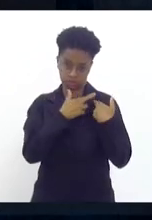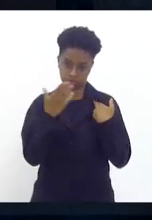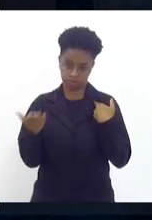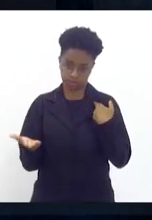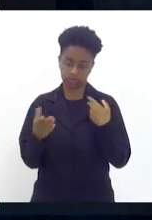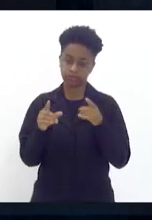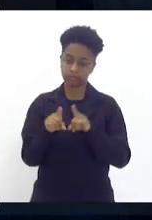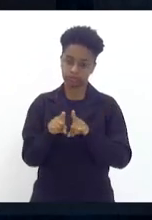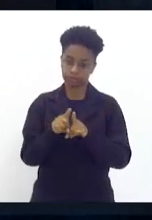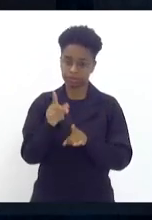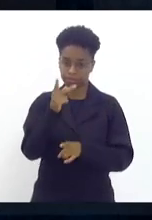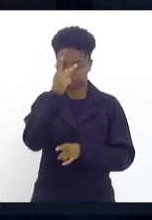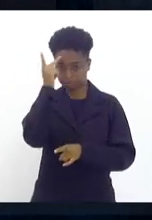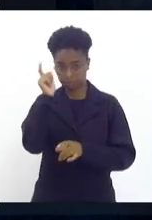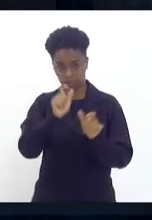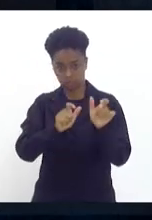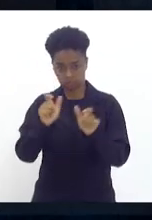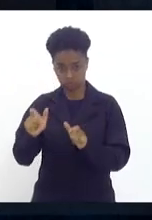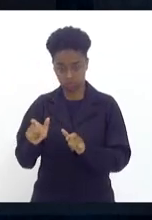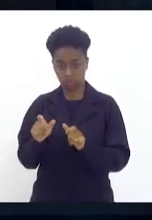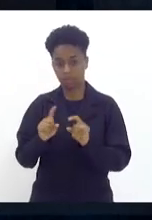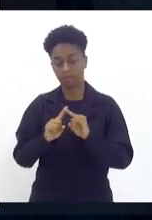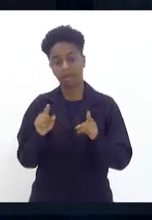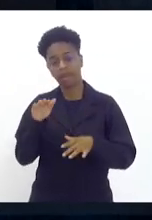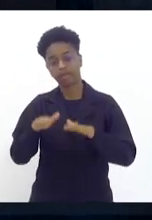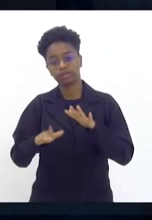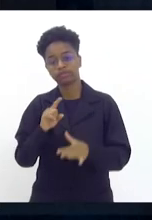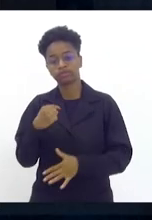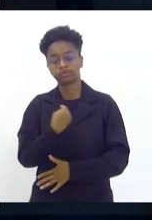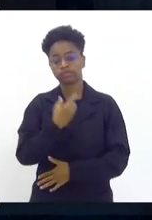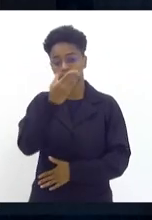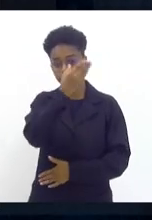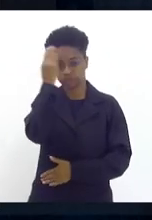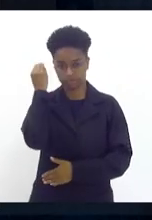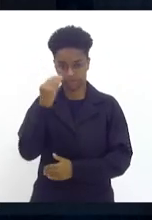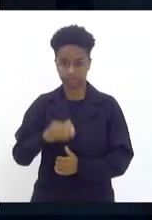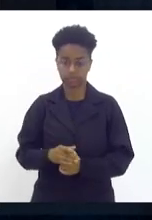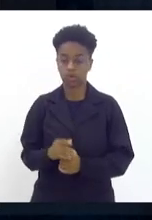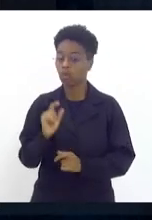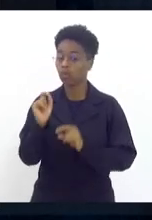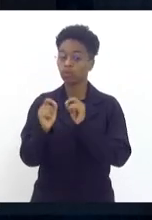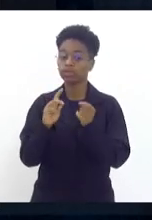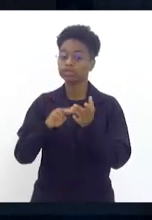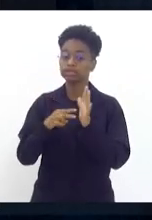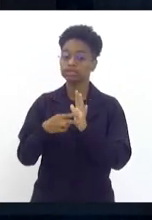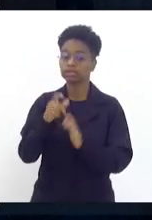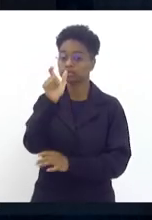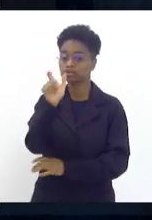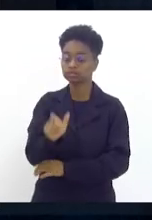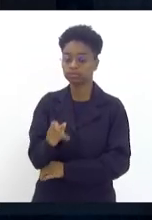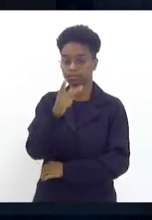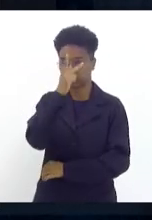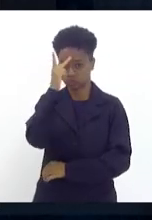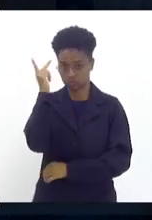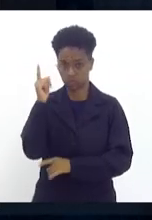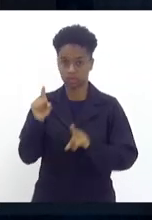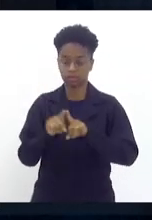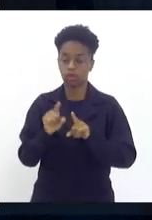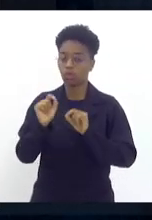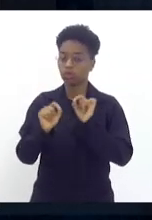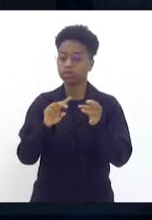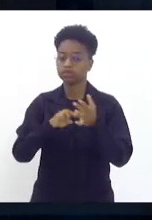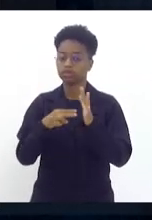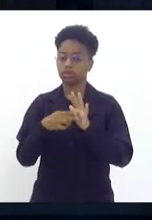processo também são pessoas. E, às vezes, a gente esquece, né, o que é ser pessoa e o que é